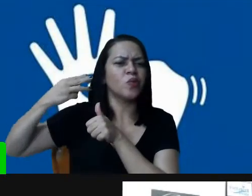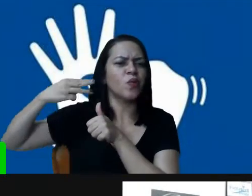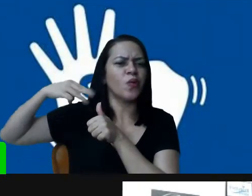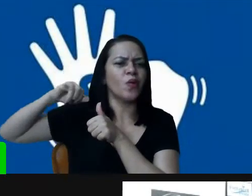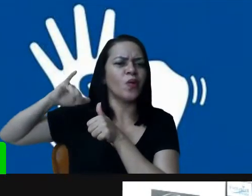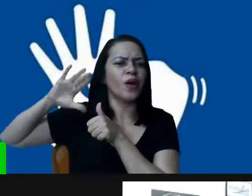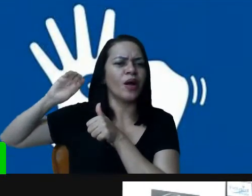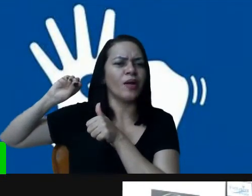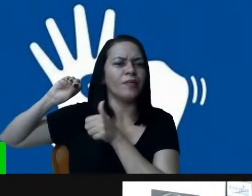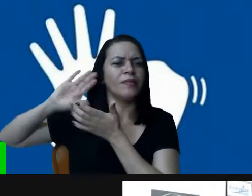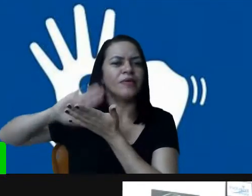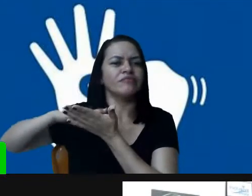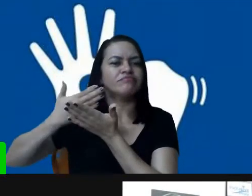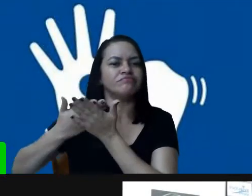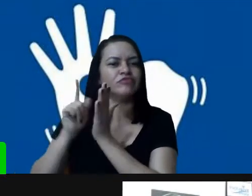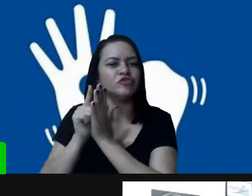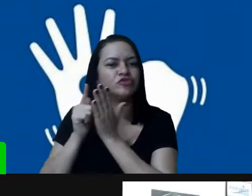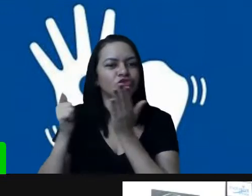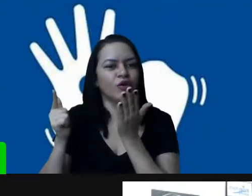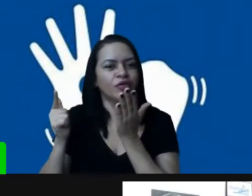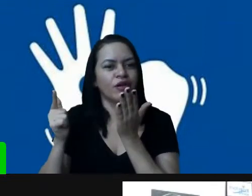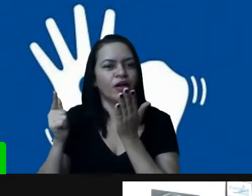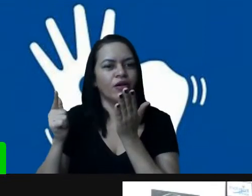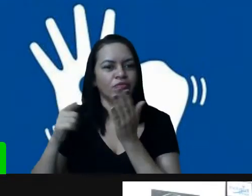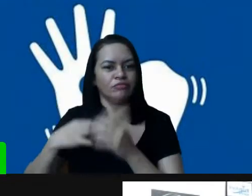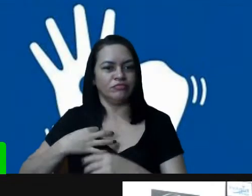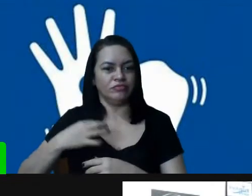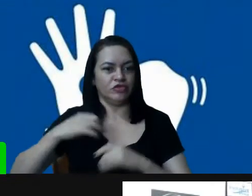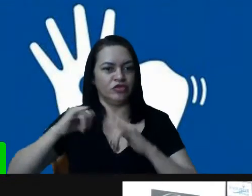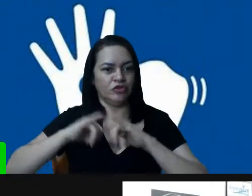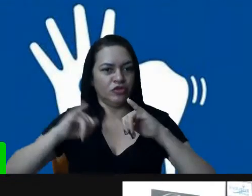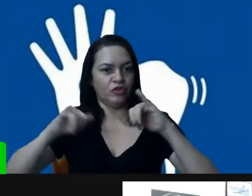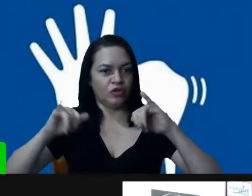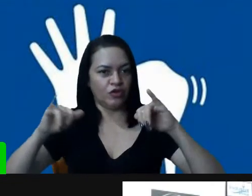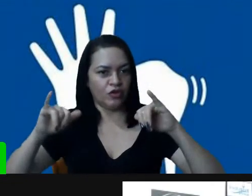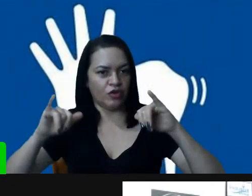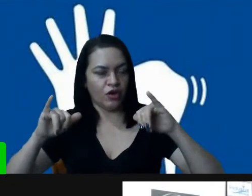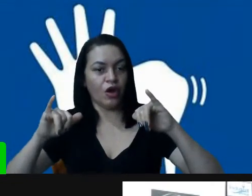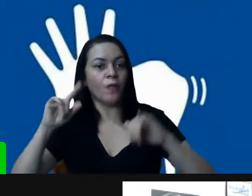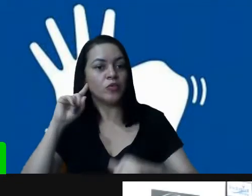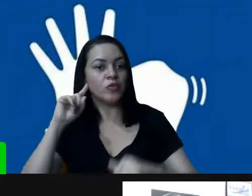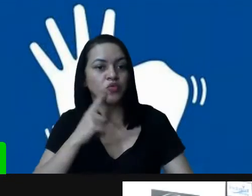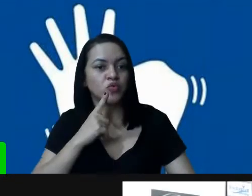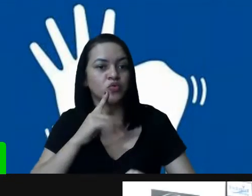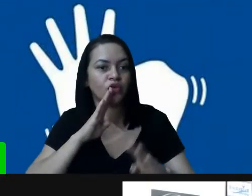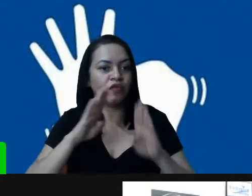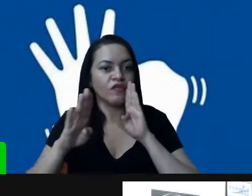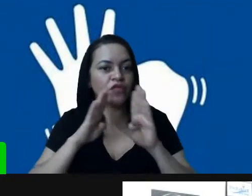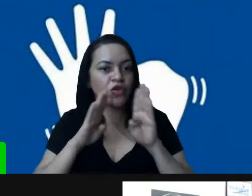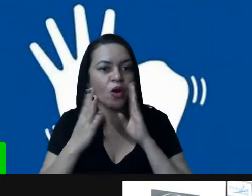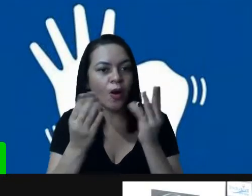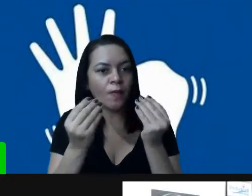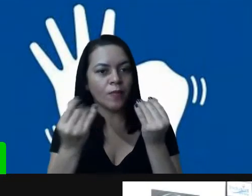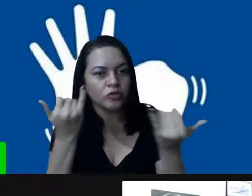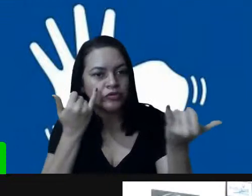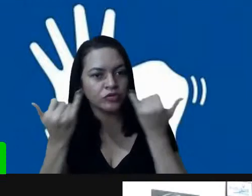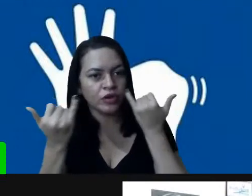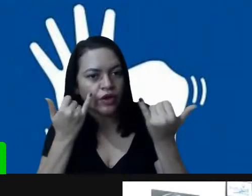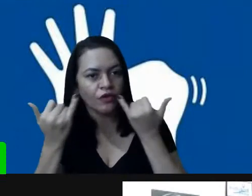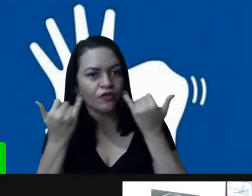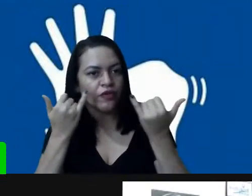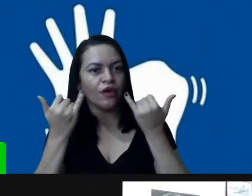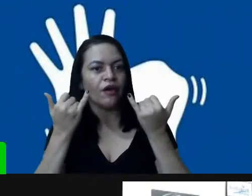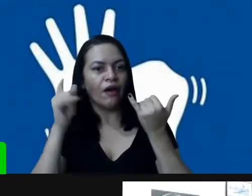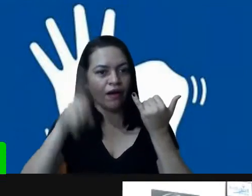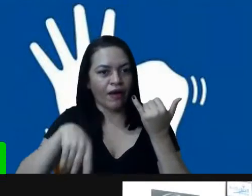interpreto o Jornal Nacional de forma voluntária para o meu Facebook. Recebo muitos relatos emocionantes. Ah, é o intérprete,